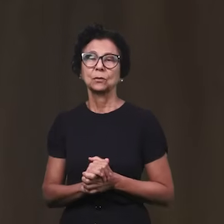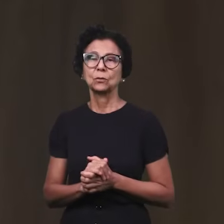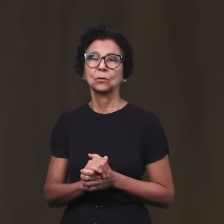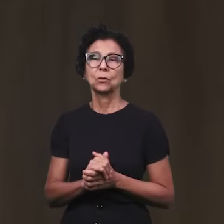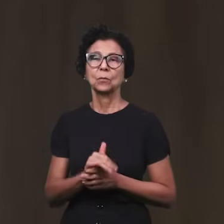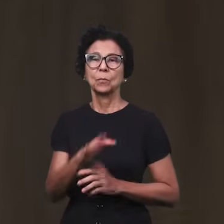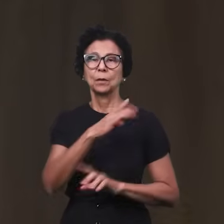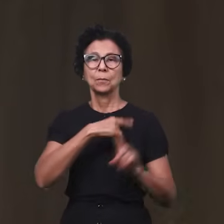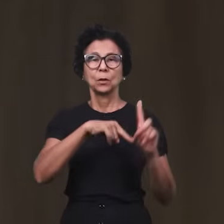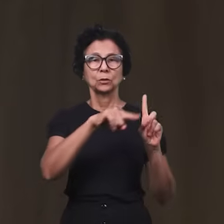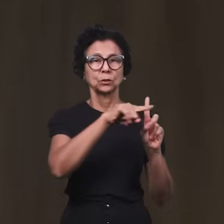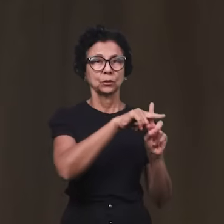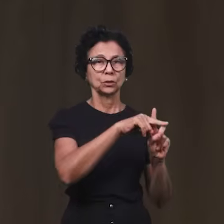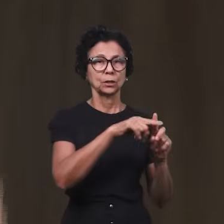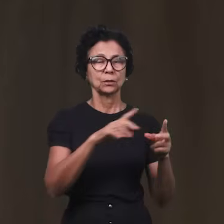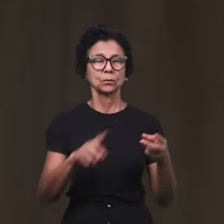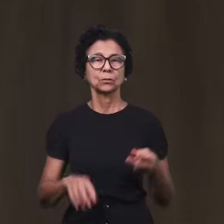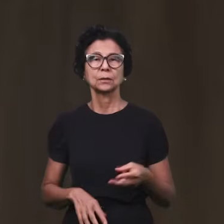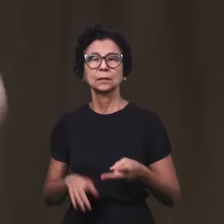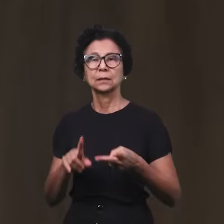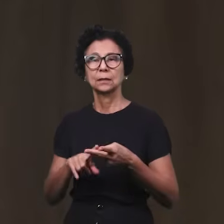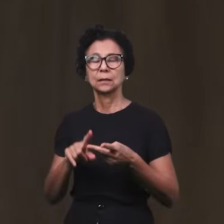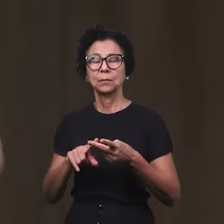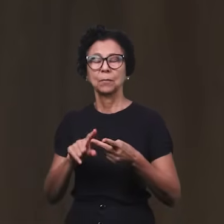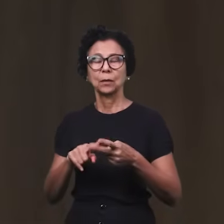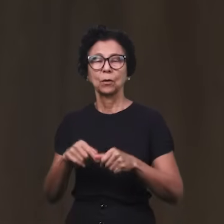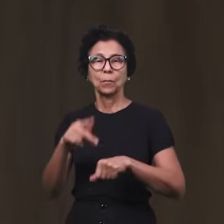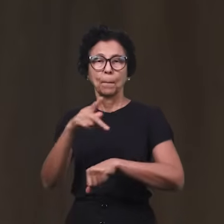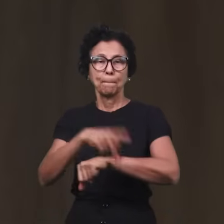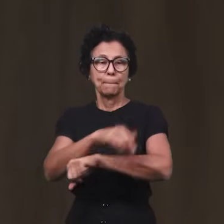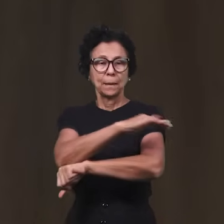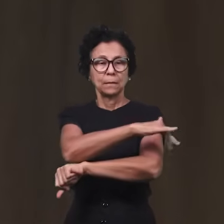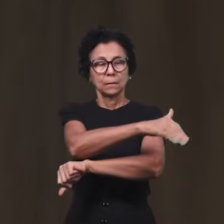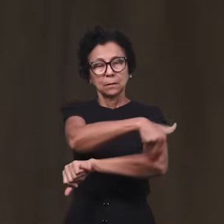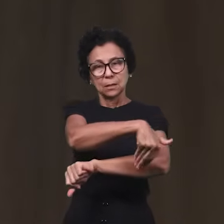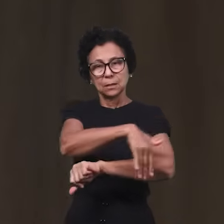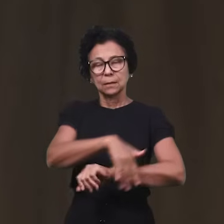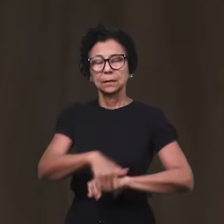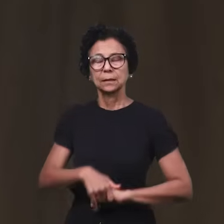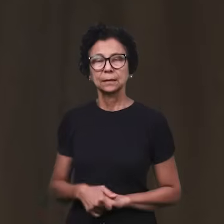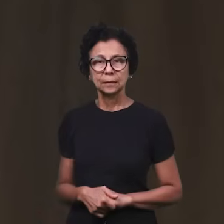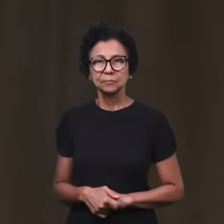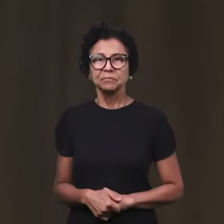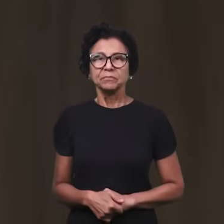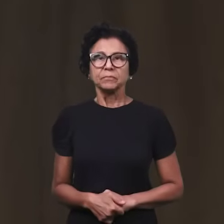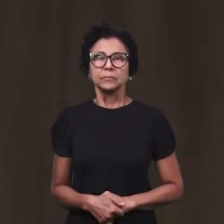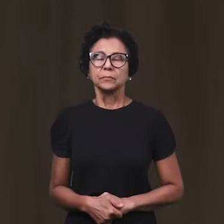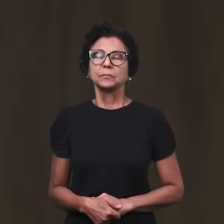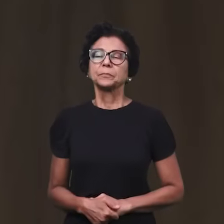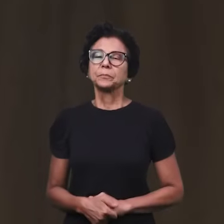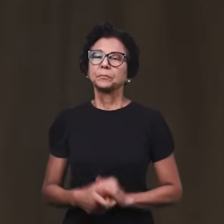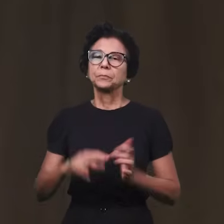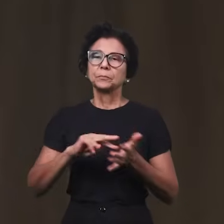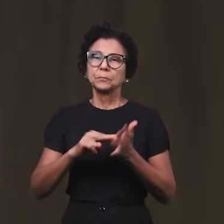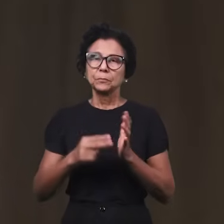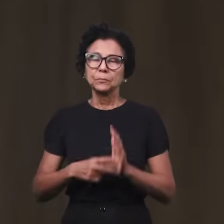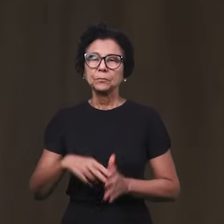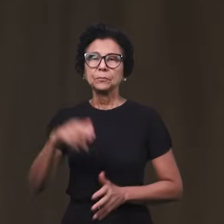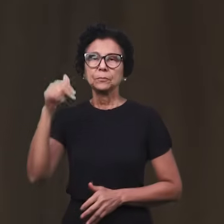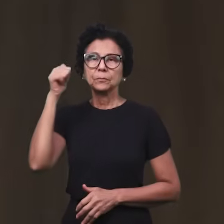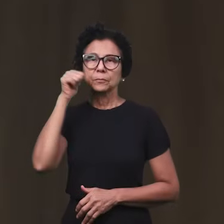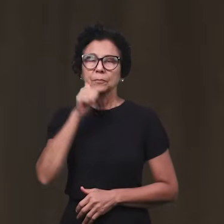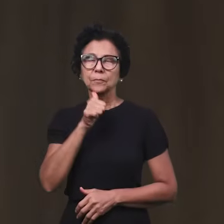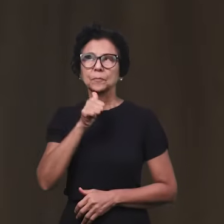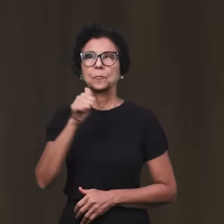esquina. E a terceira vez que aparece é se referindo à mulher de espírito manso e quieto. Então, o valor que nós temos diante de Deus